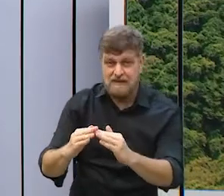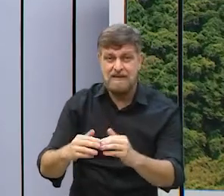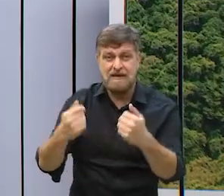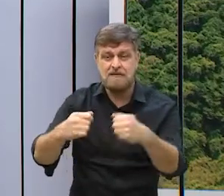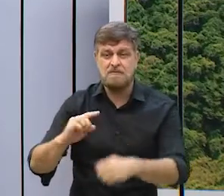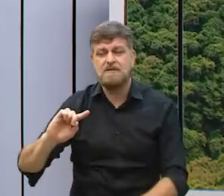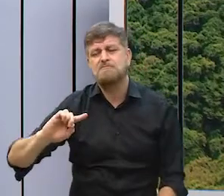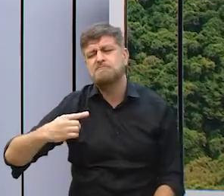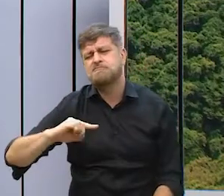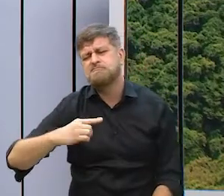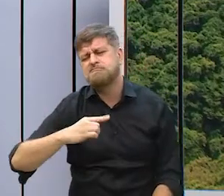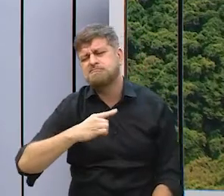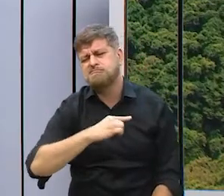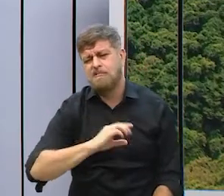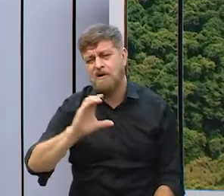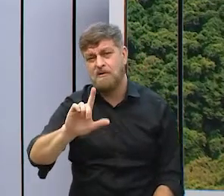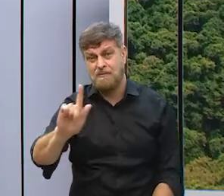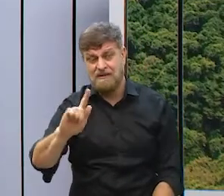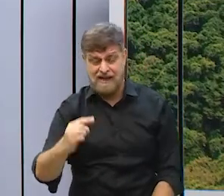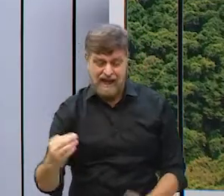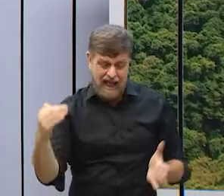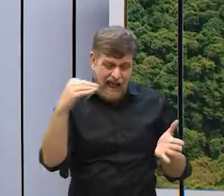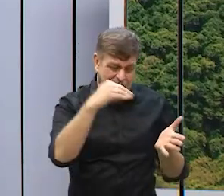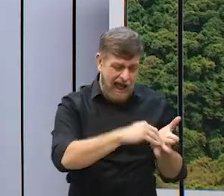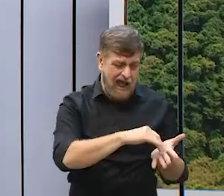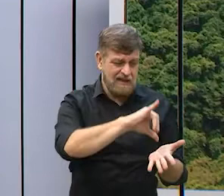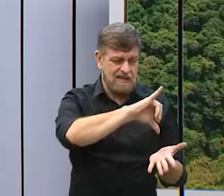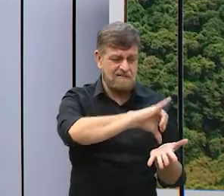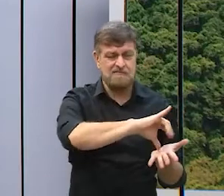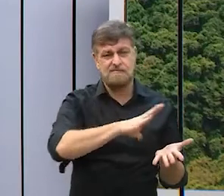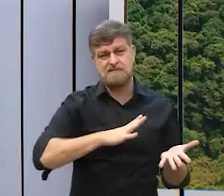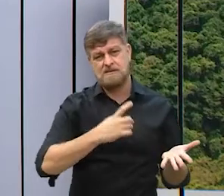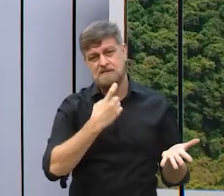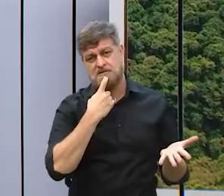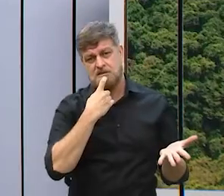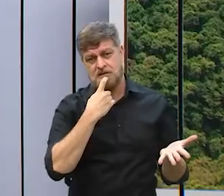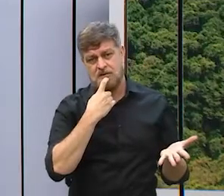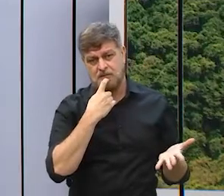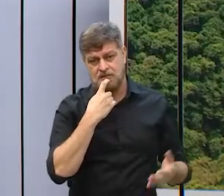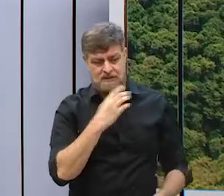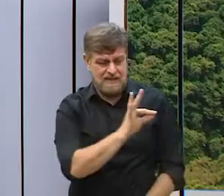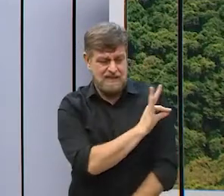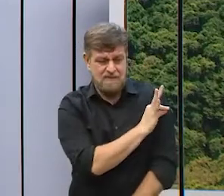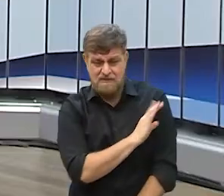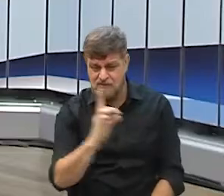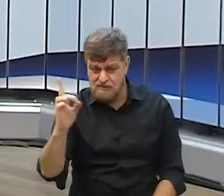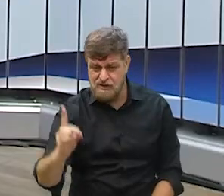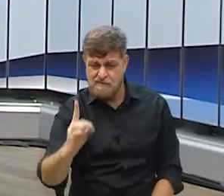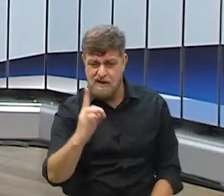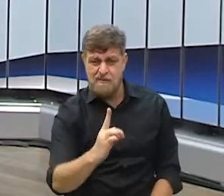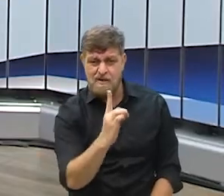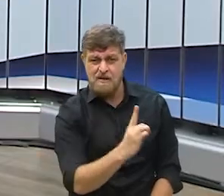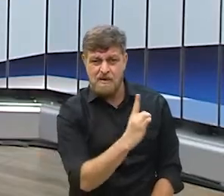deslocar do Campo Grande para resolver problemas no Porta Aberta Central. Ele tem que ter uma